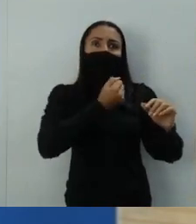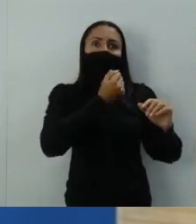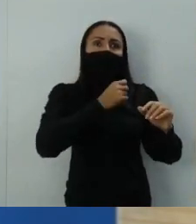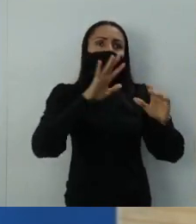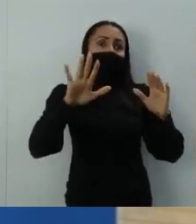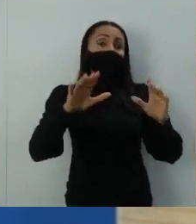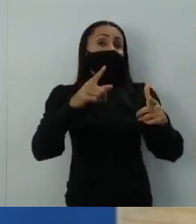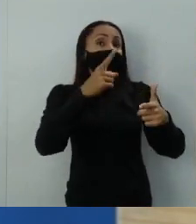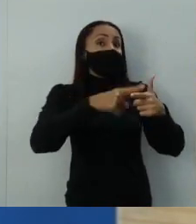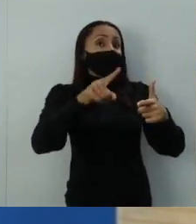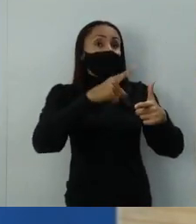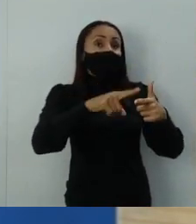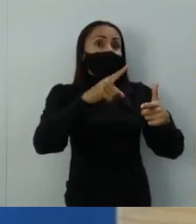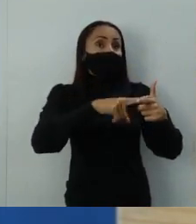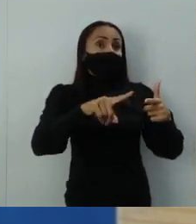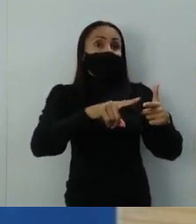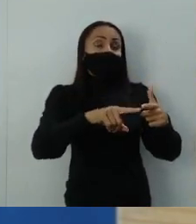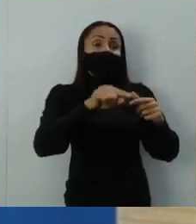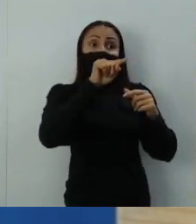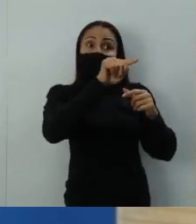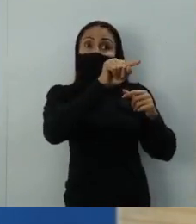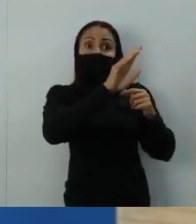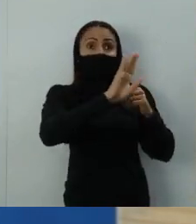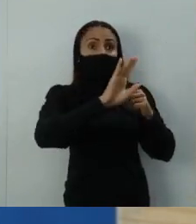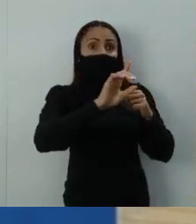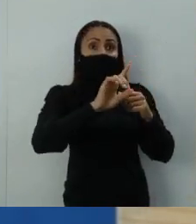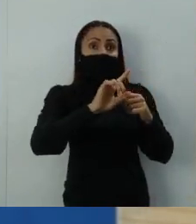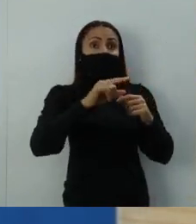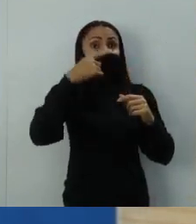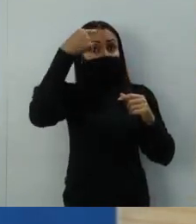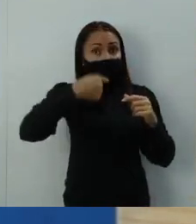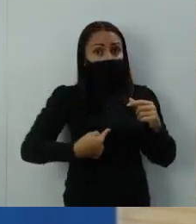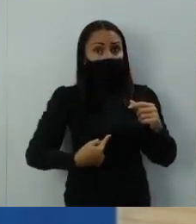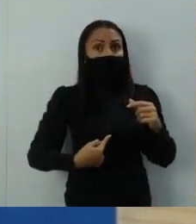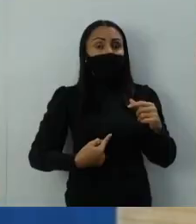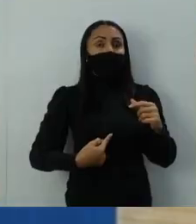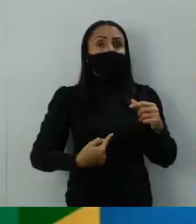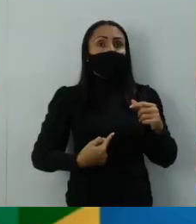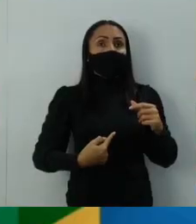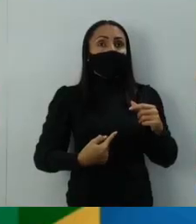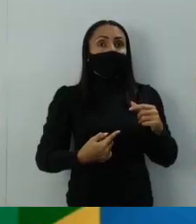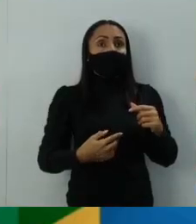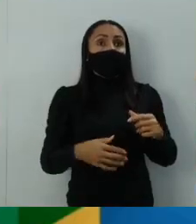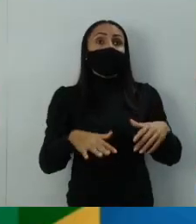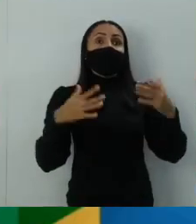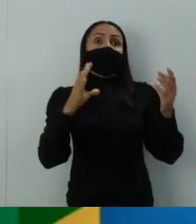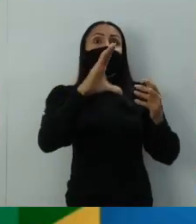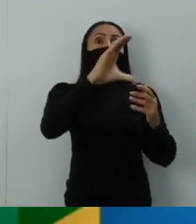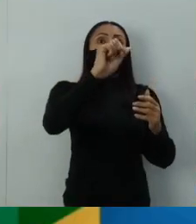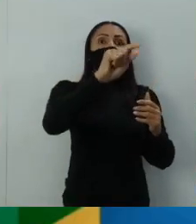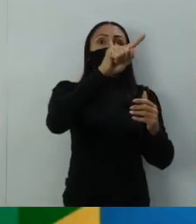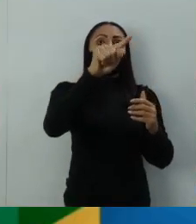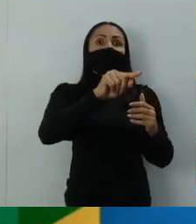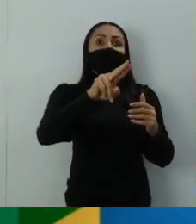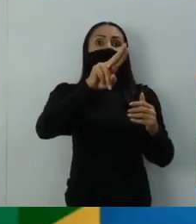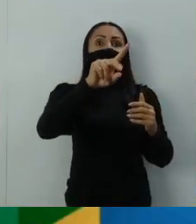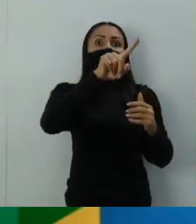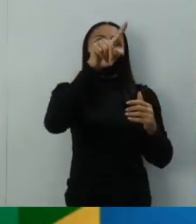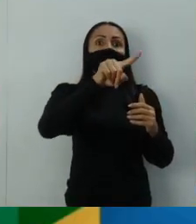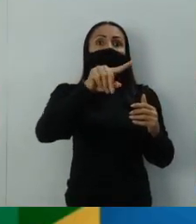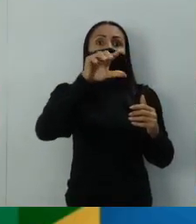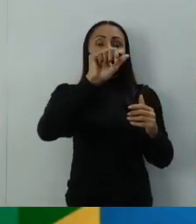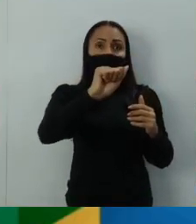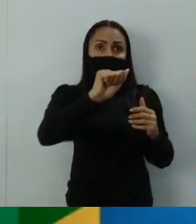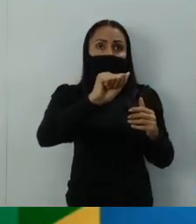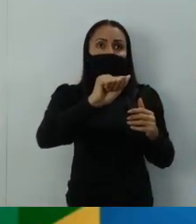você. Ok? Por isso que Cazuza, ele já cantava uma música que eu quero que depois você dê uma olhadinha aí,